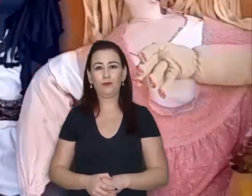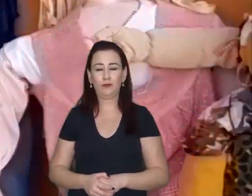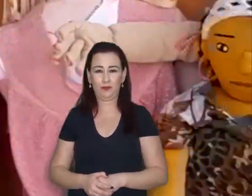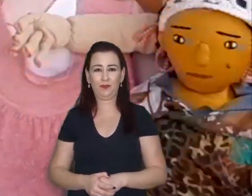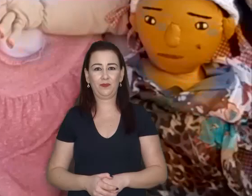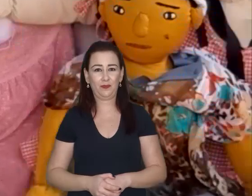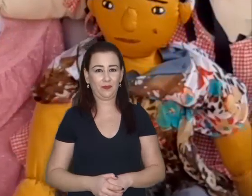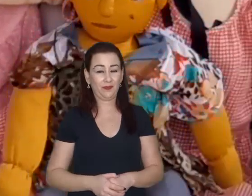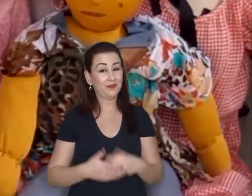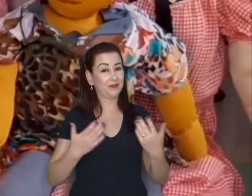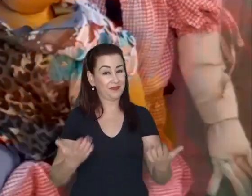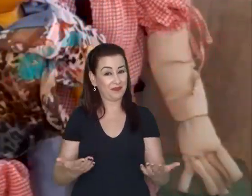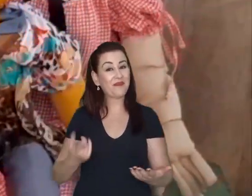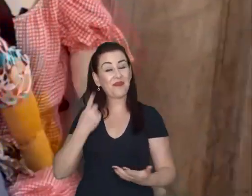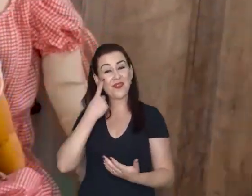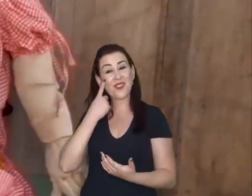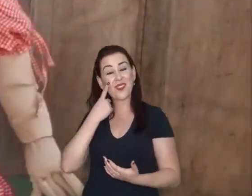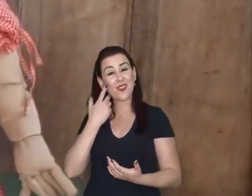Aqui